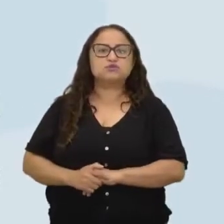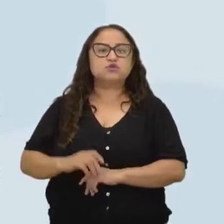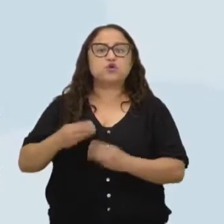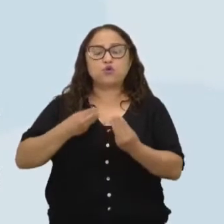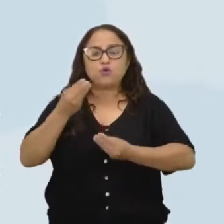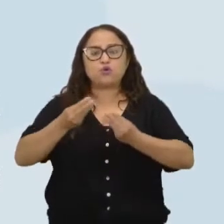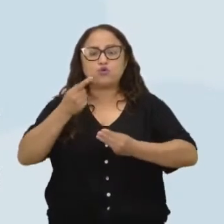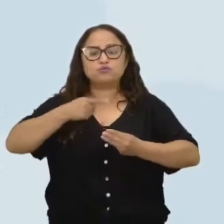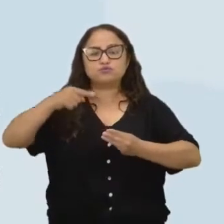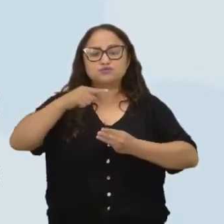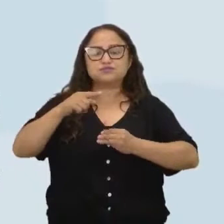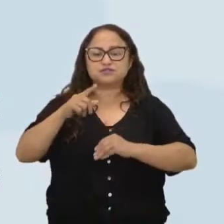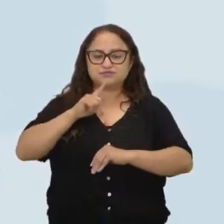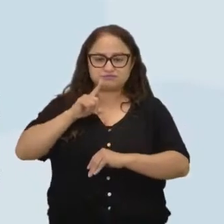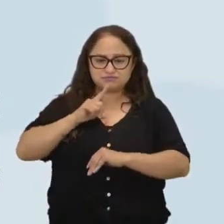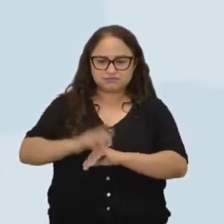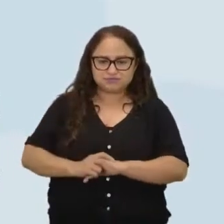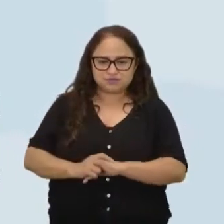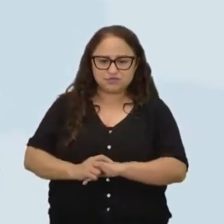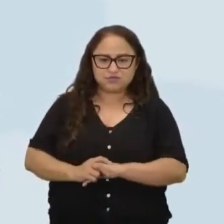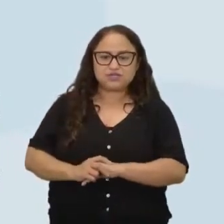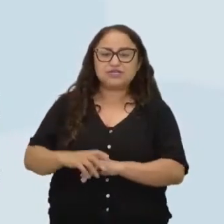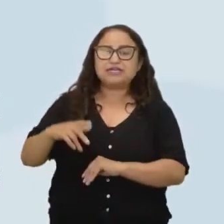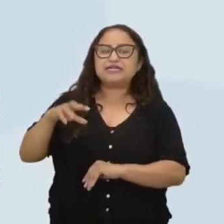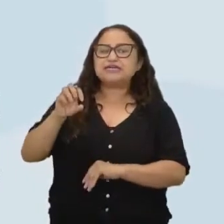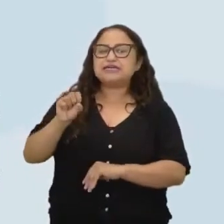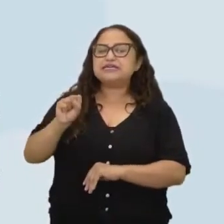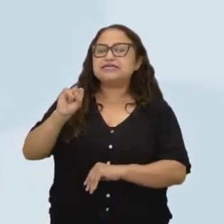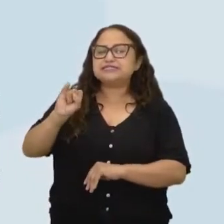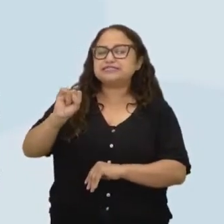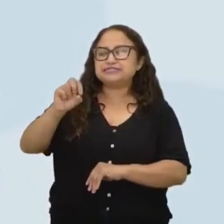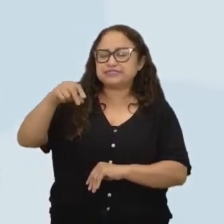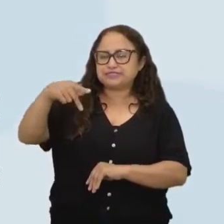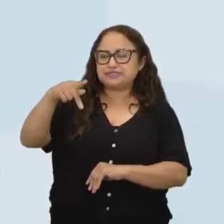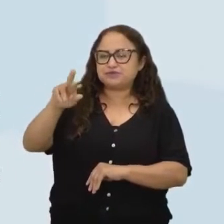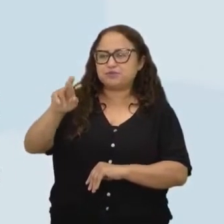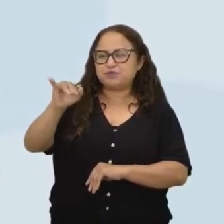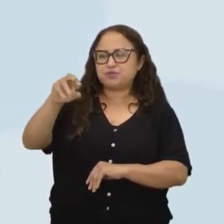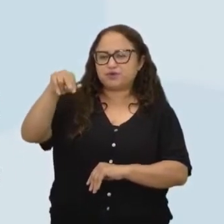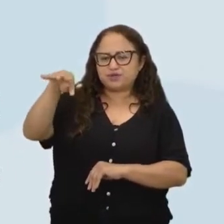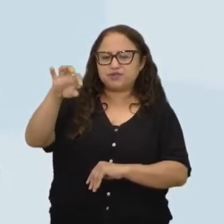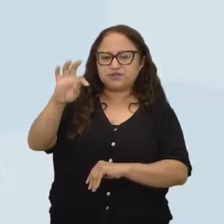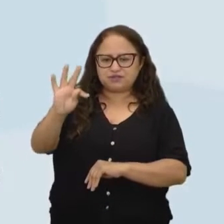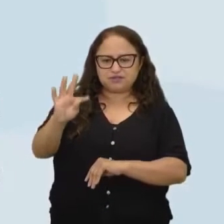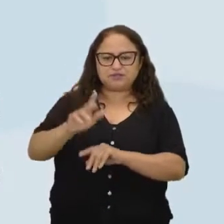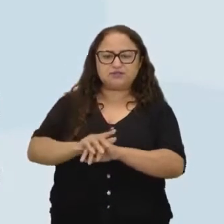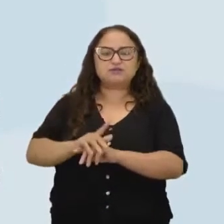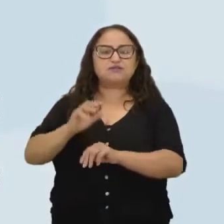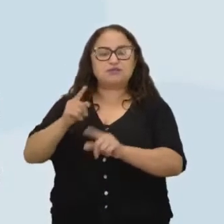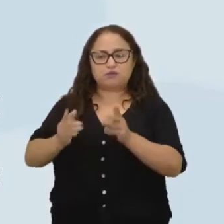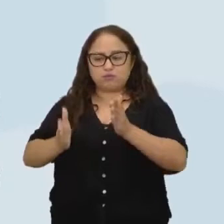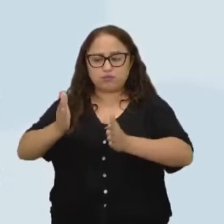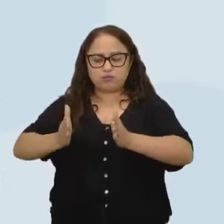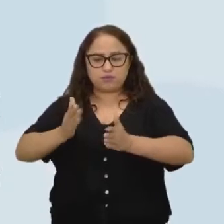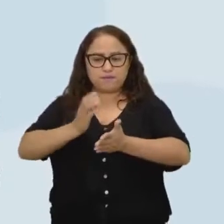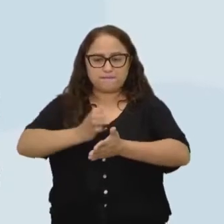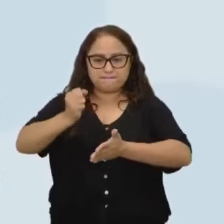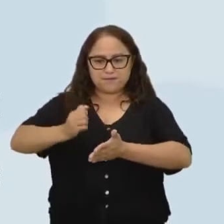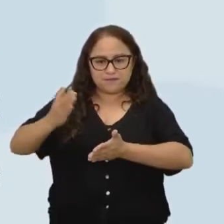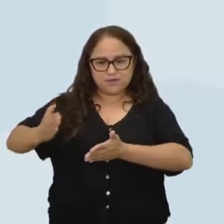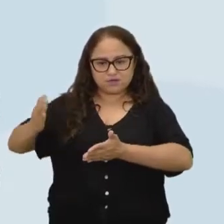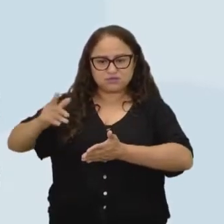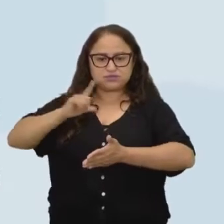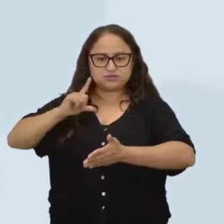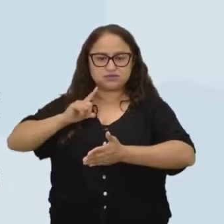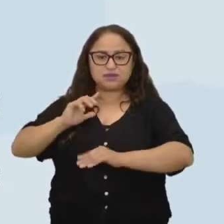Sprint Interval Training, é o protocolo com maior consumo energético, com gasto médio de 137,5% maior